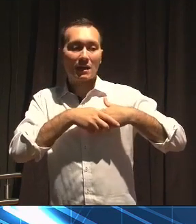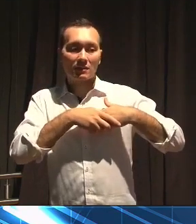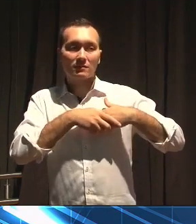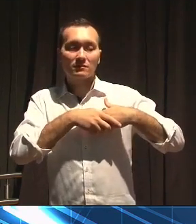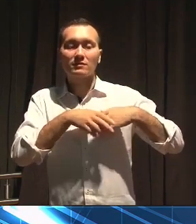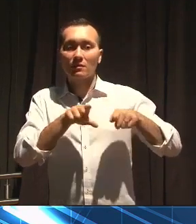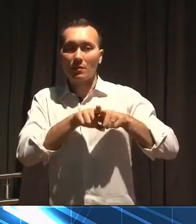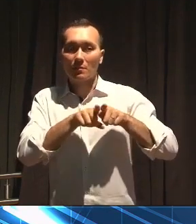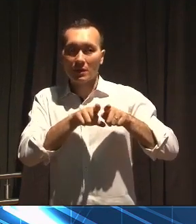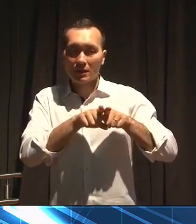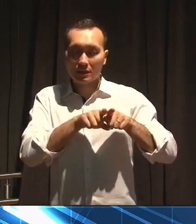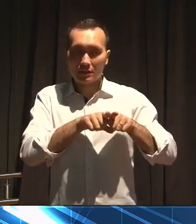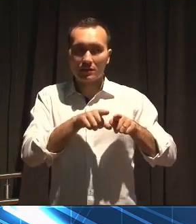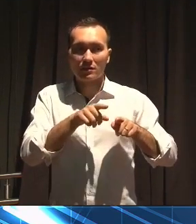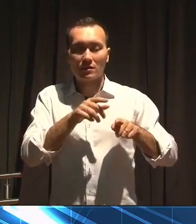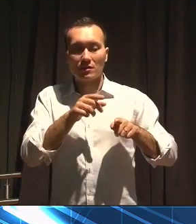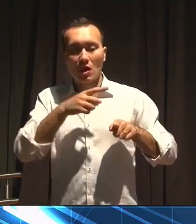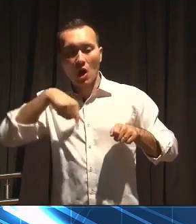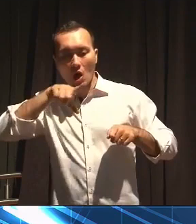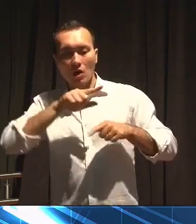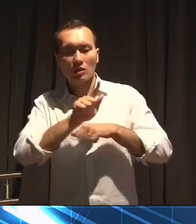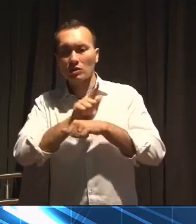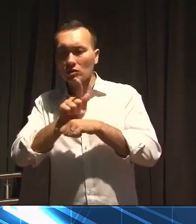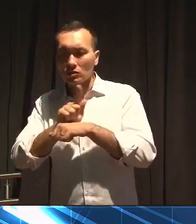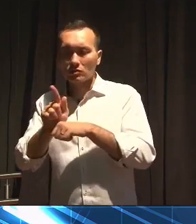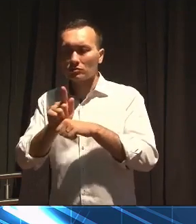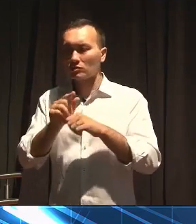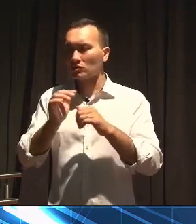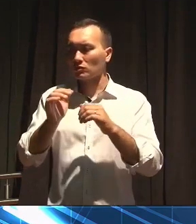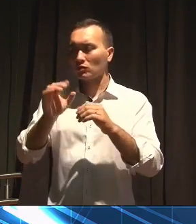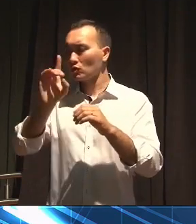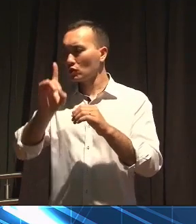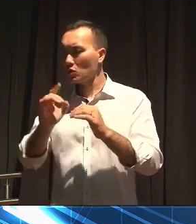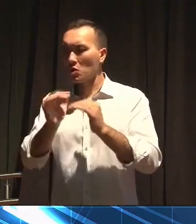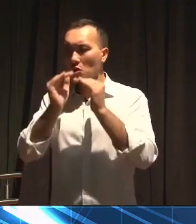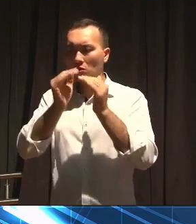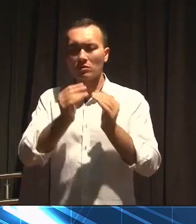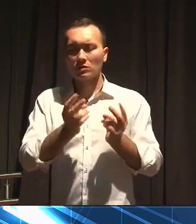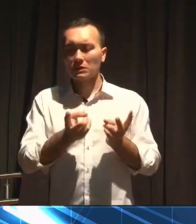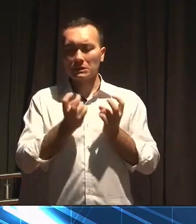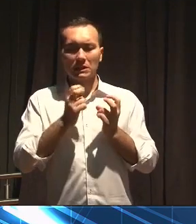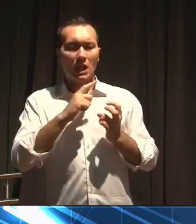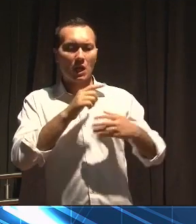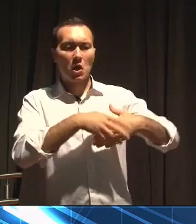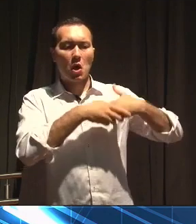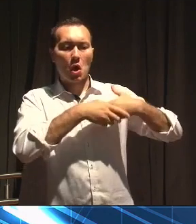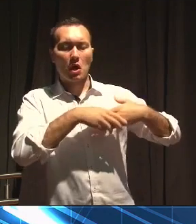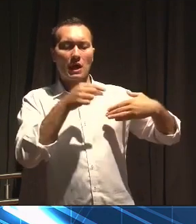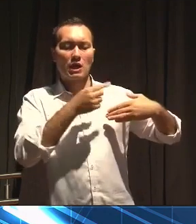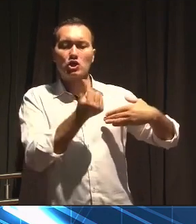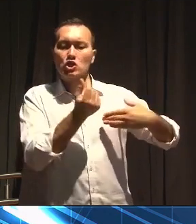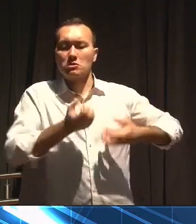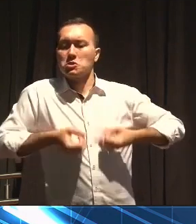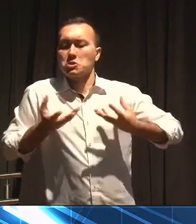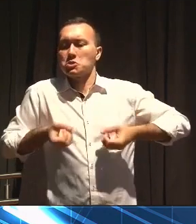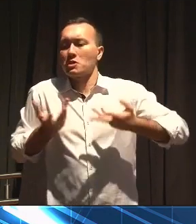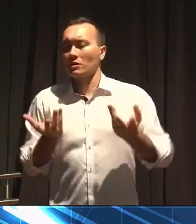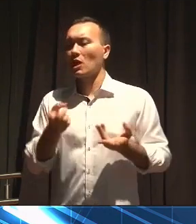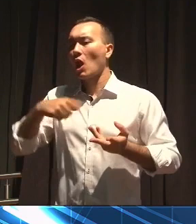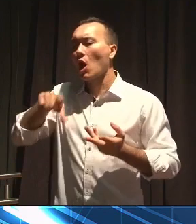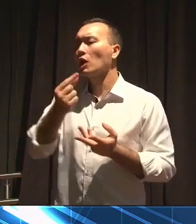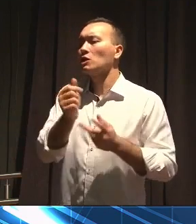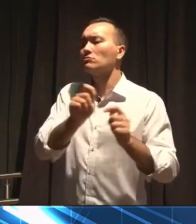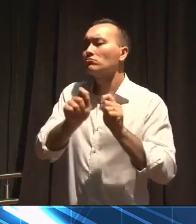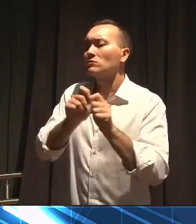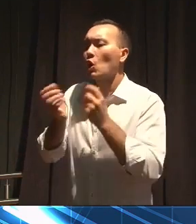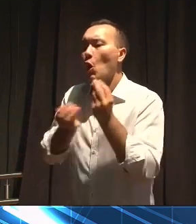pouco toda a parte financeira, a parte de gestão da empresa. E aí nós começamos a receber umas pressões para dizer, tá, o que nós vamos fazer de diferente para